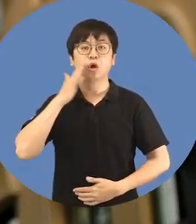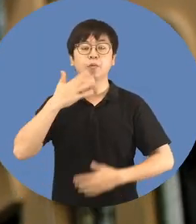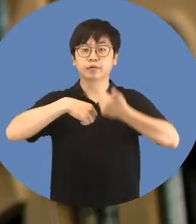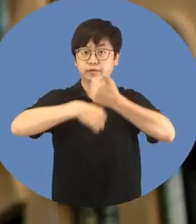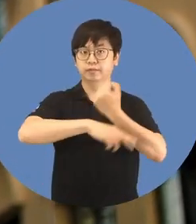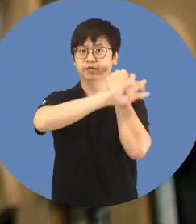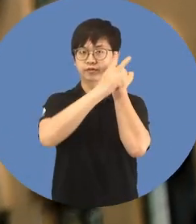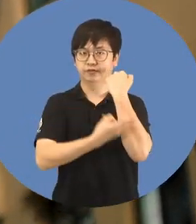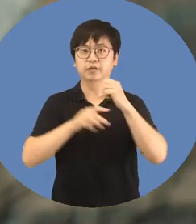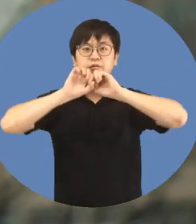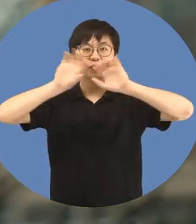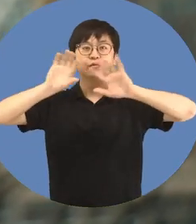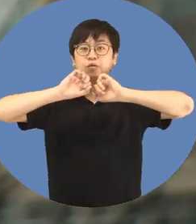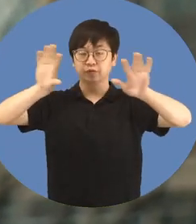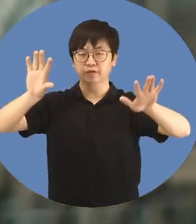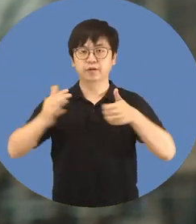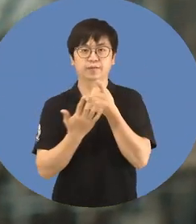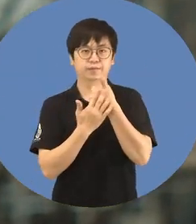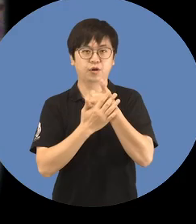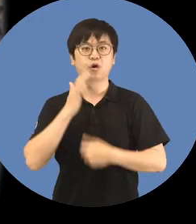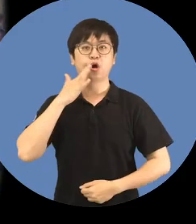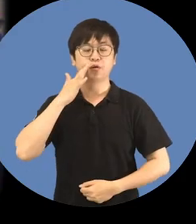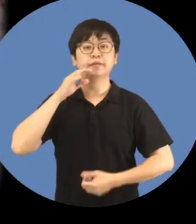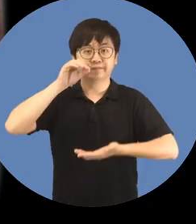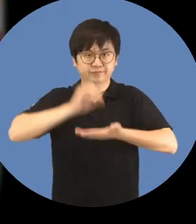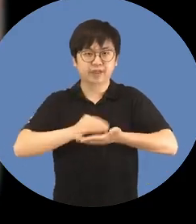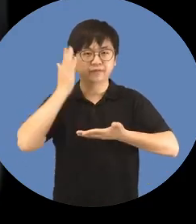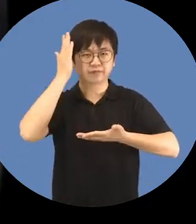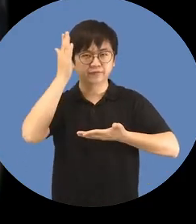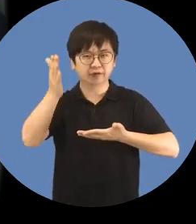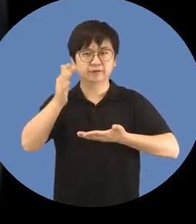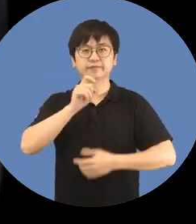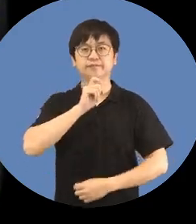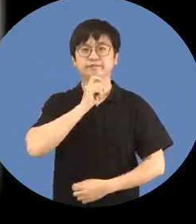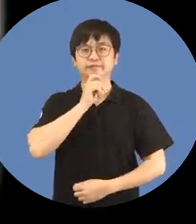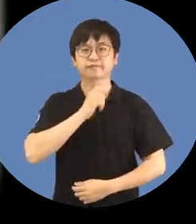A promulgação da Lei Básica de Macau determina a direção de Macau.